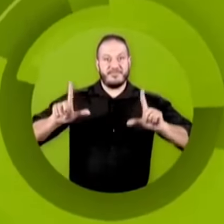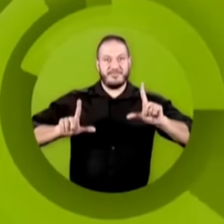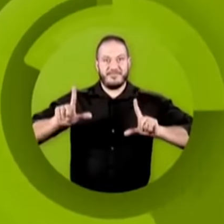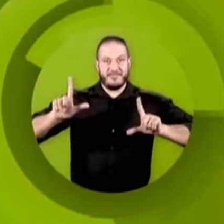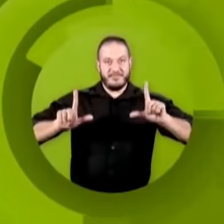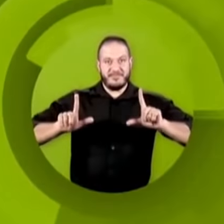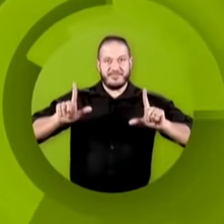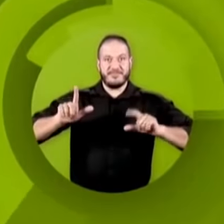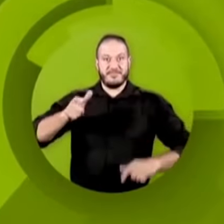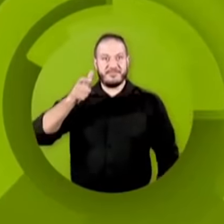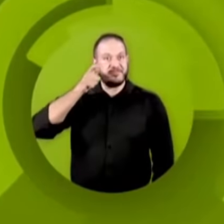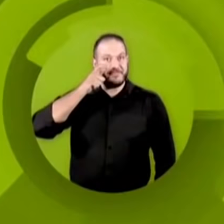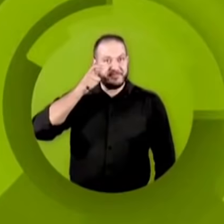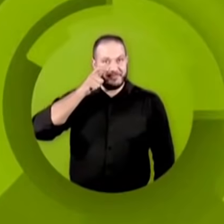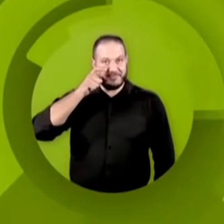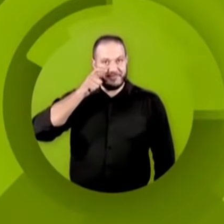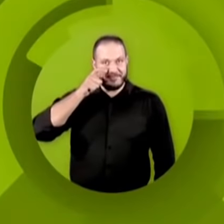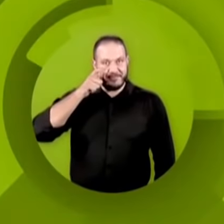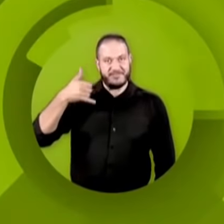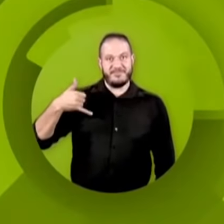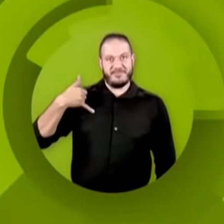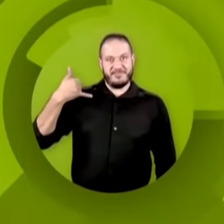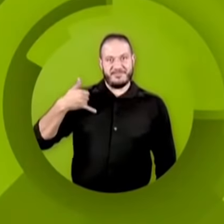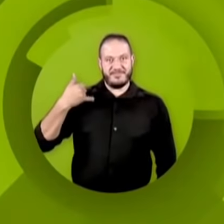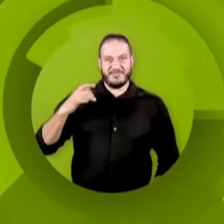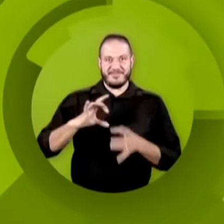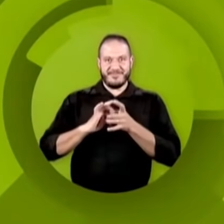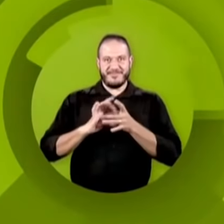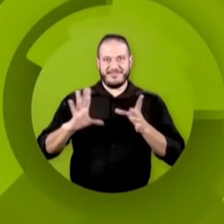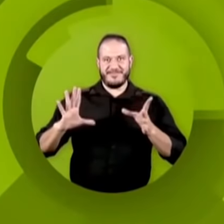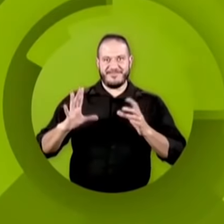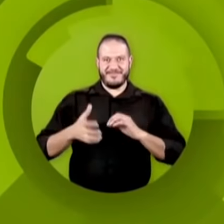programa a seguir é livre para todos os públicos.